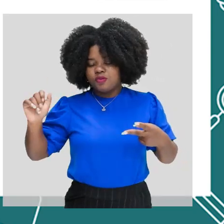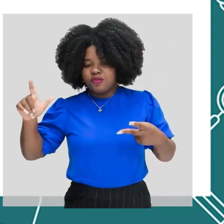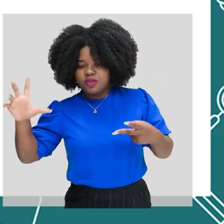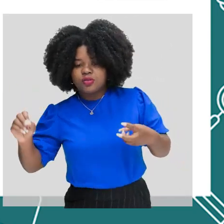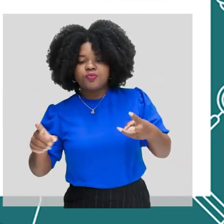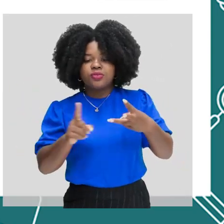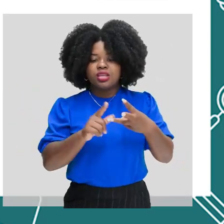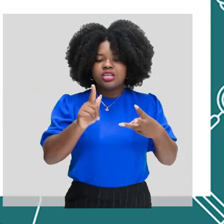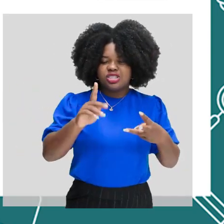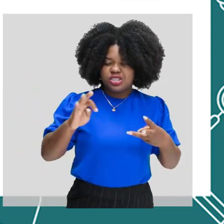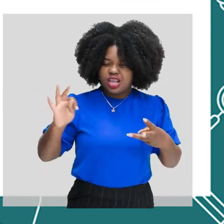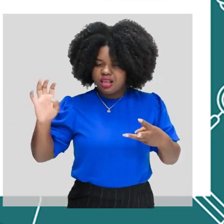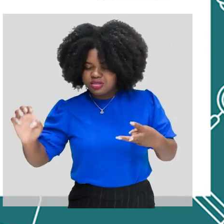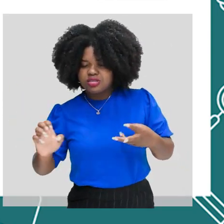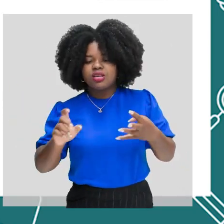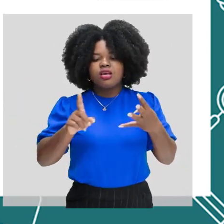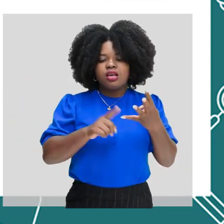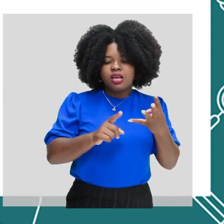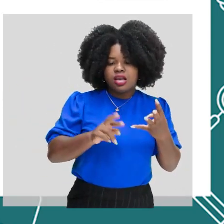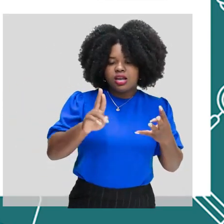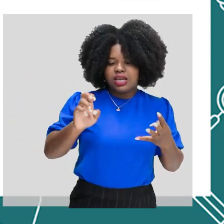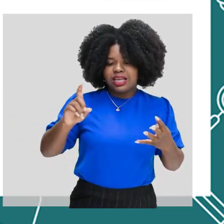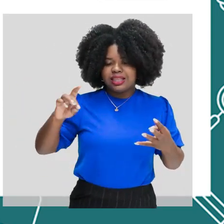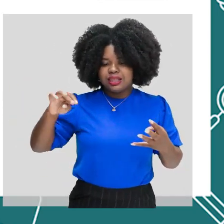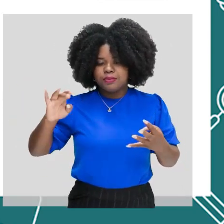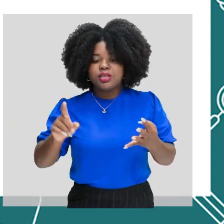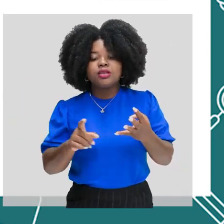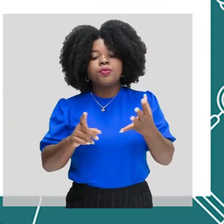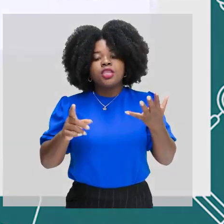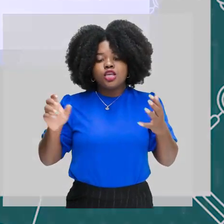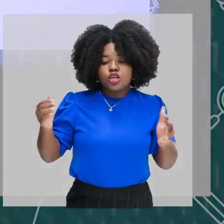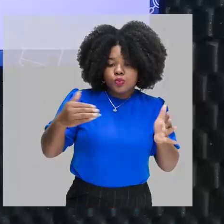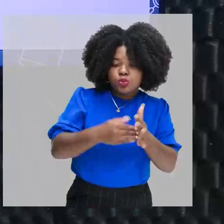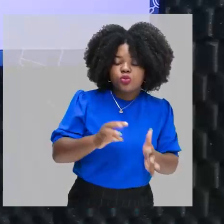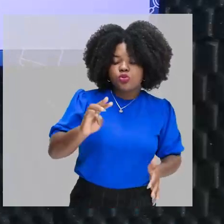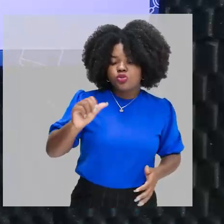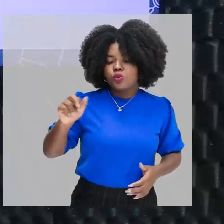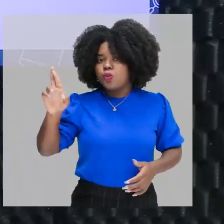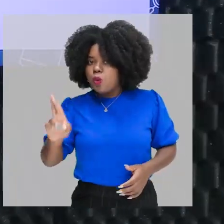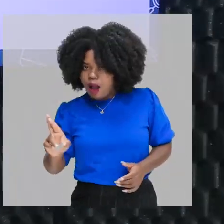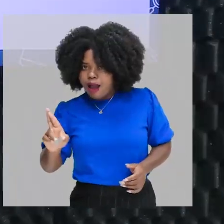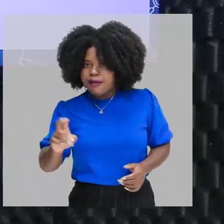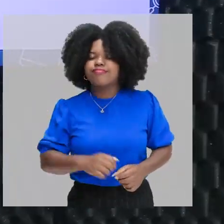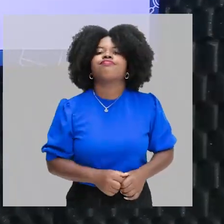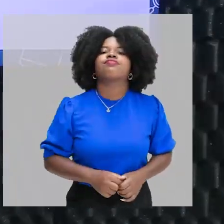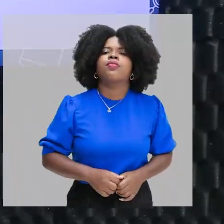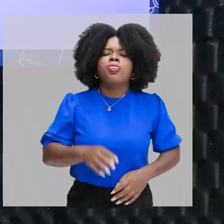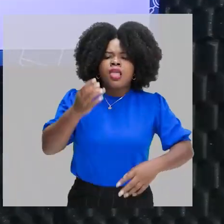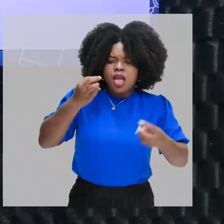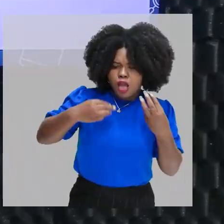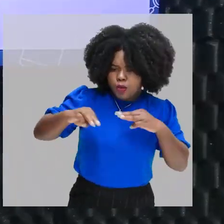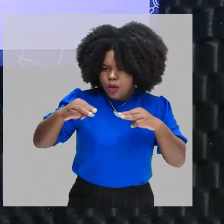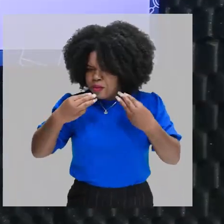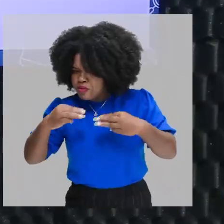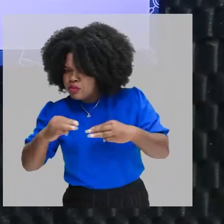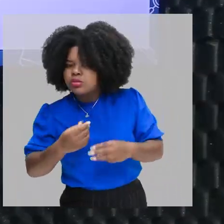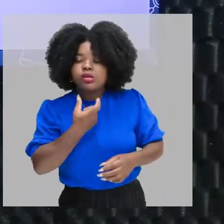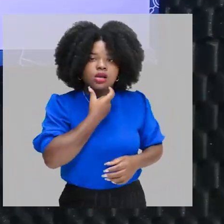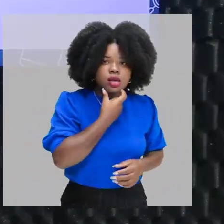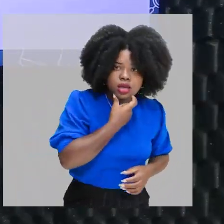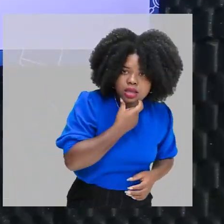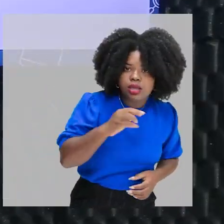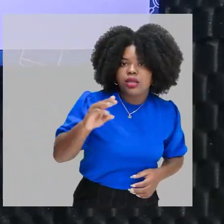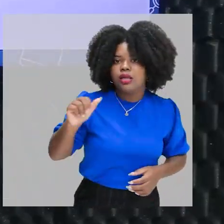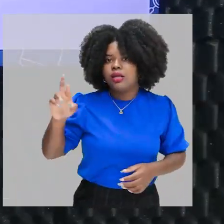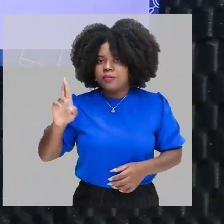Stand Up, tem Redemption Song e War. War é uma canção em inglês. Quando nós falamos dessas produções